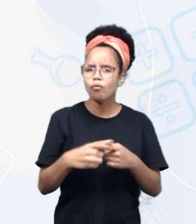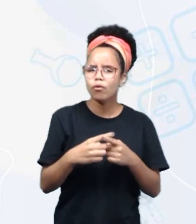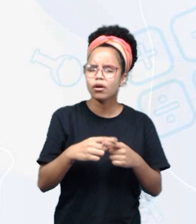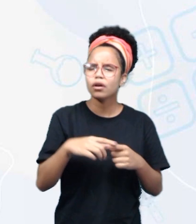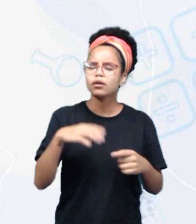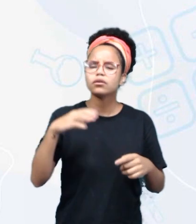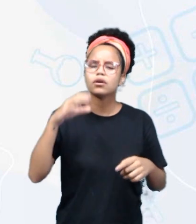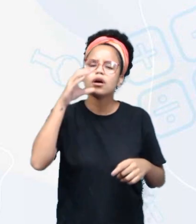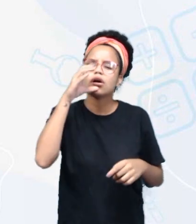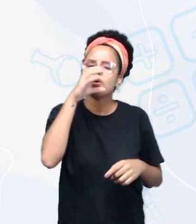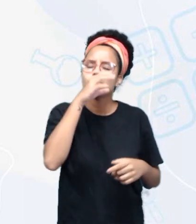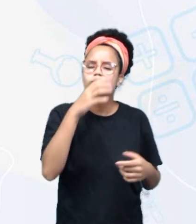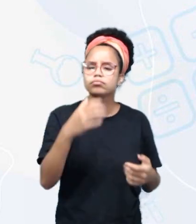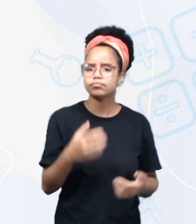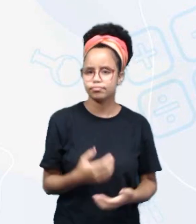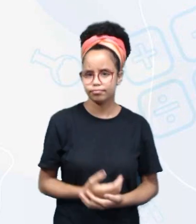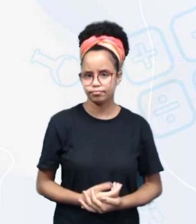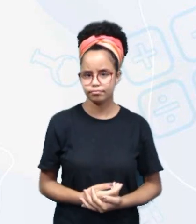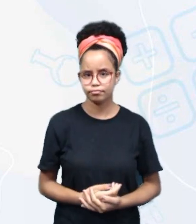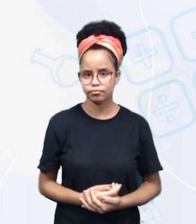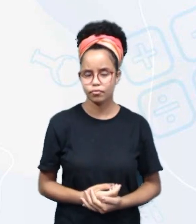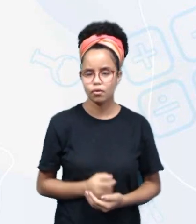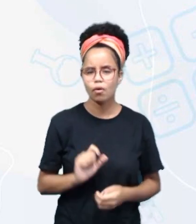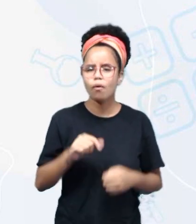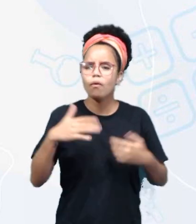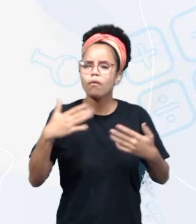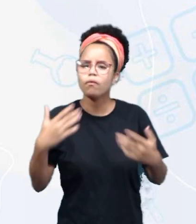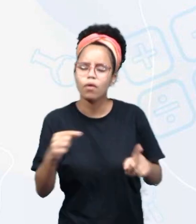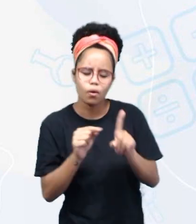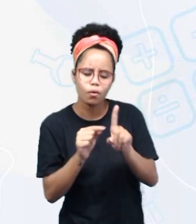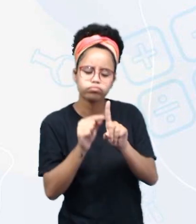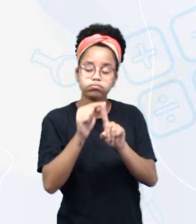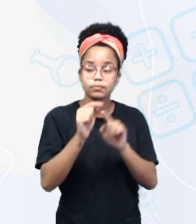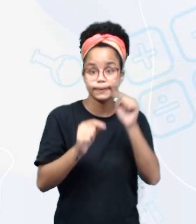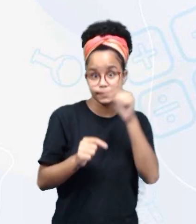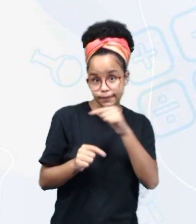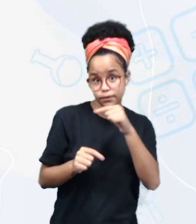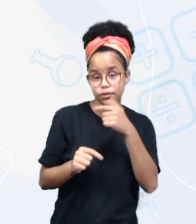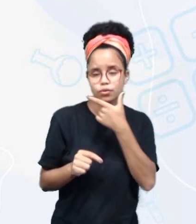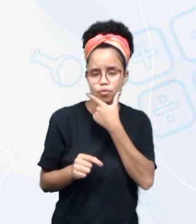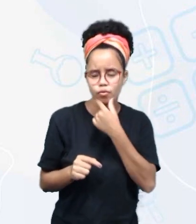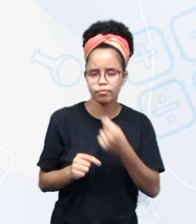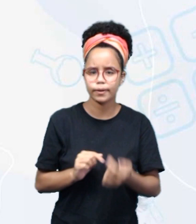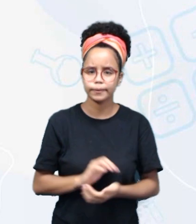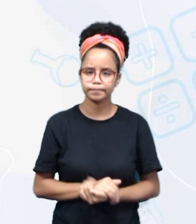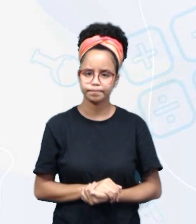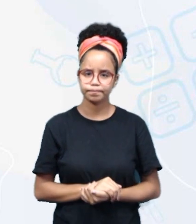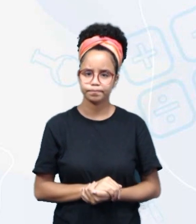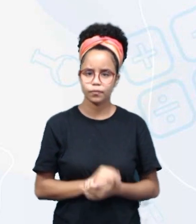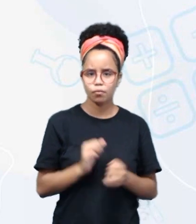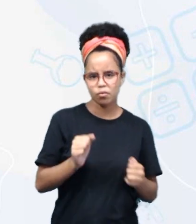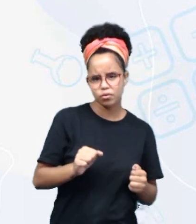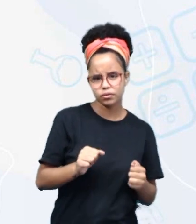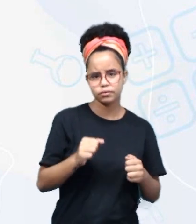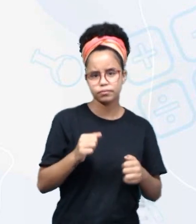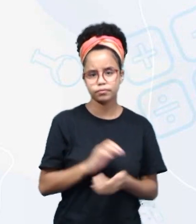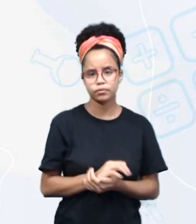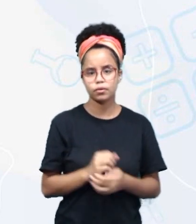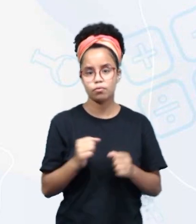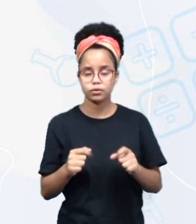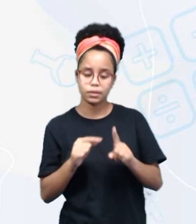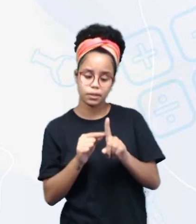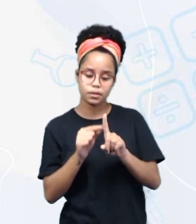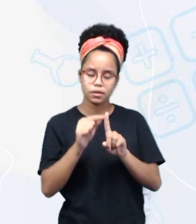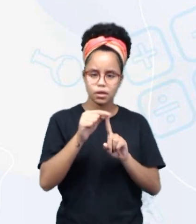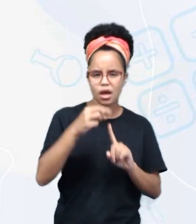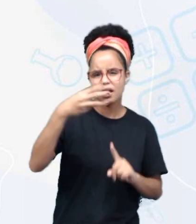com calor? Qual a temperatura deste homem? Provavelmente a temperatura dele